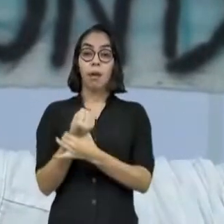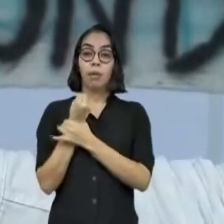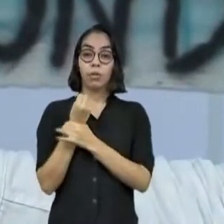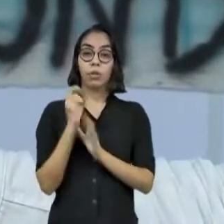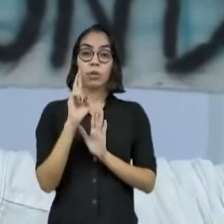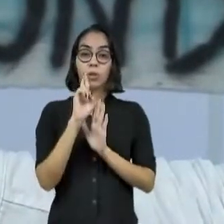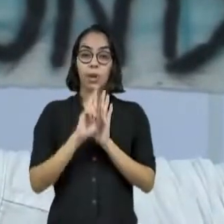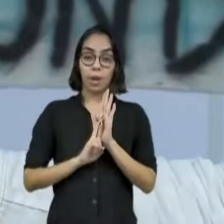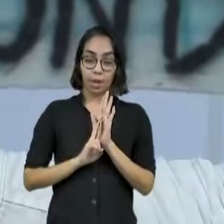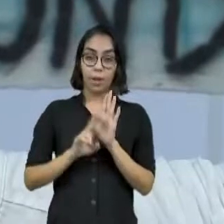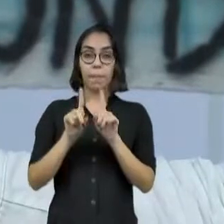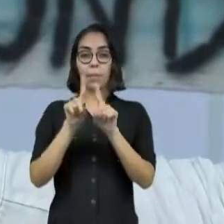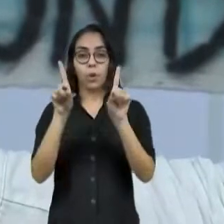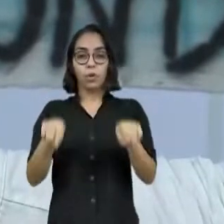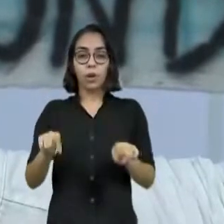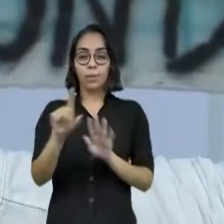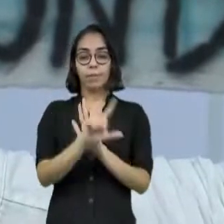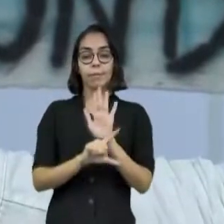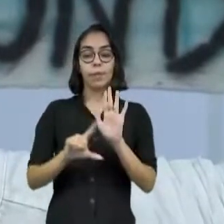de projetos de lei,